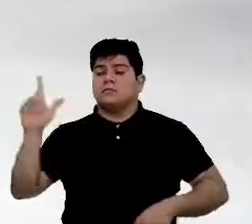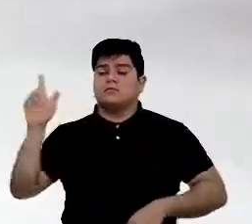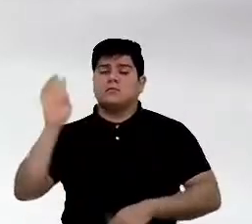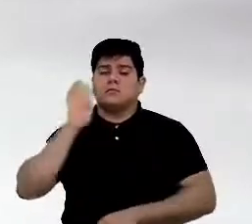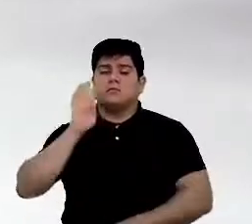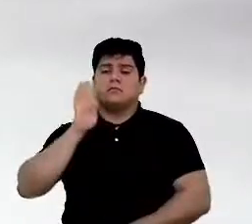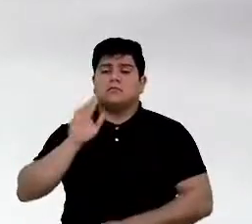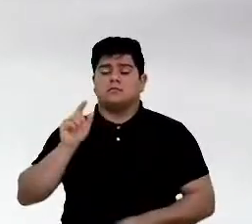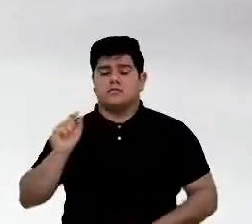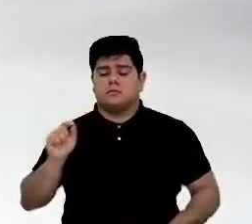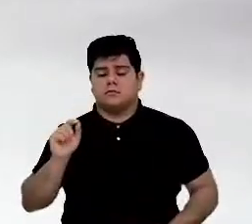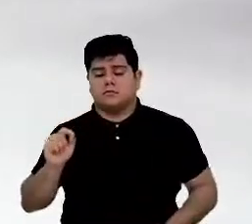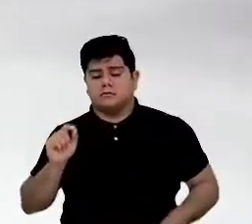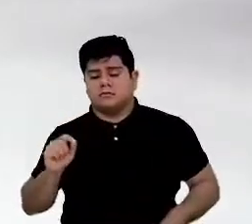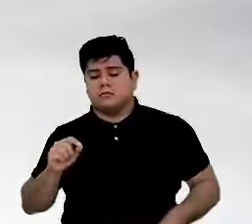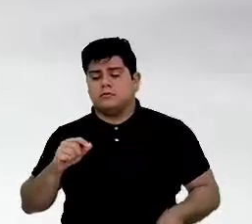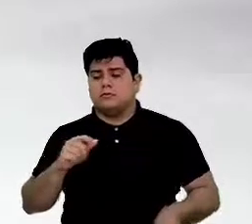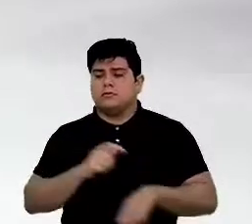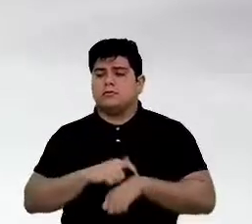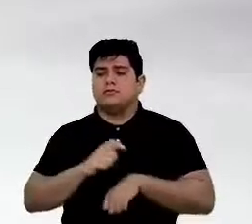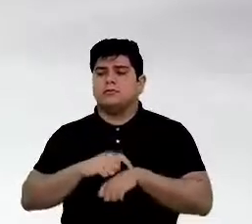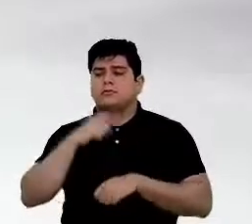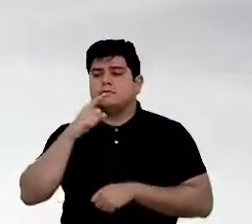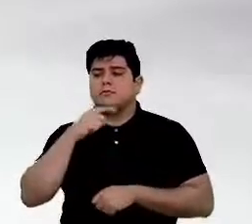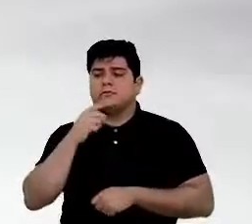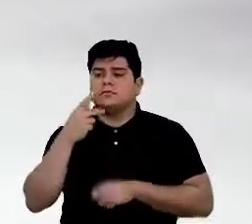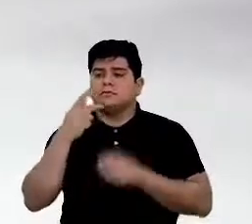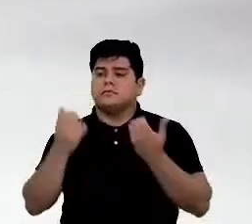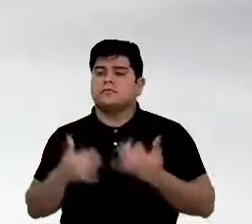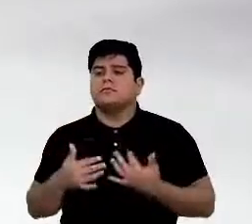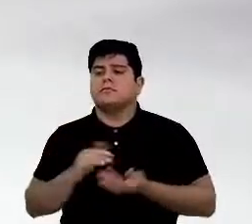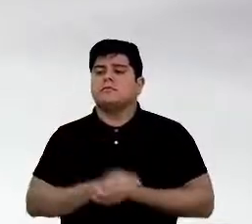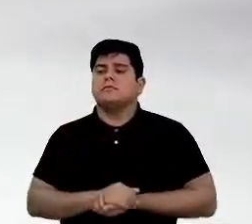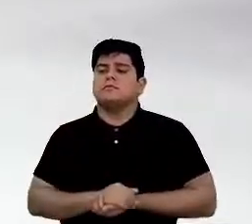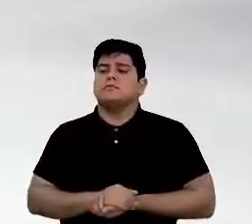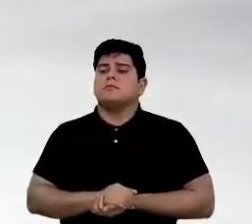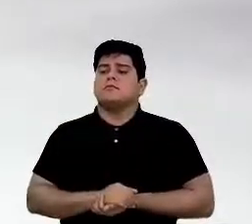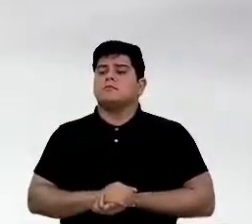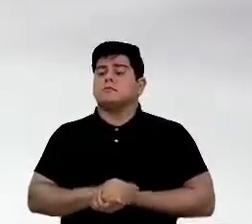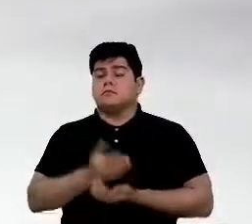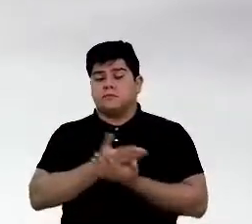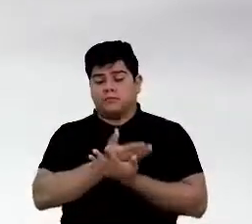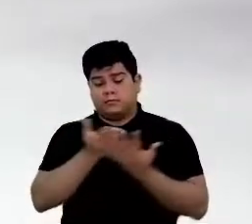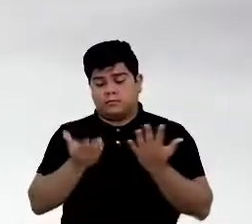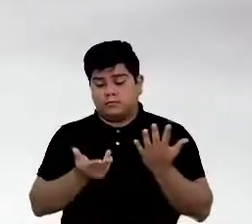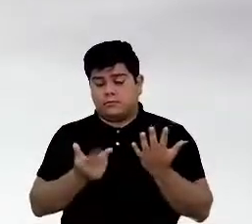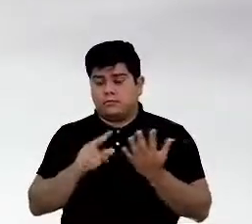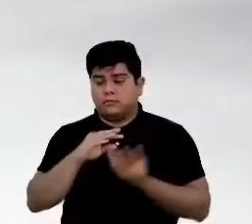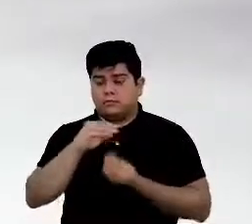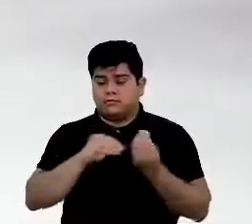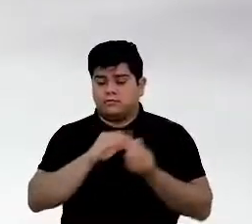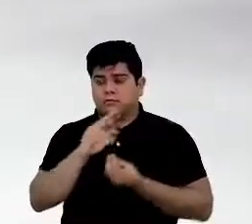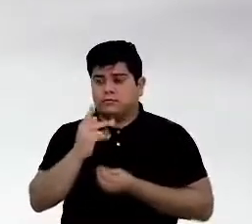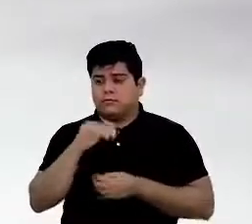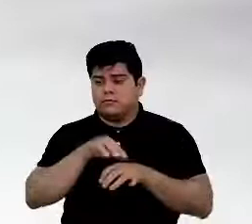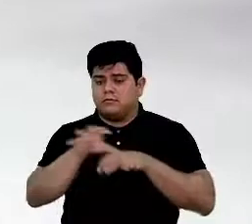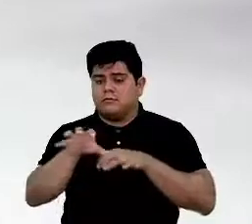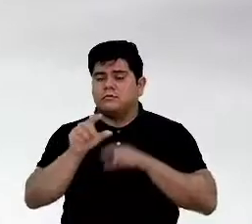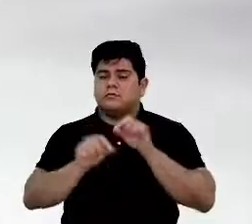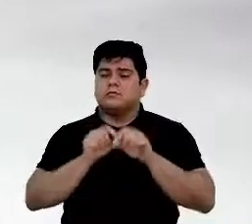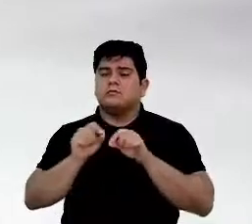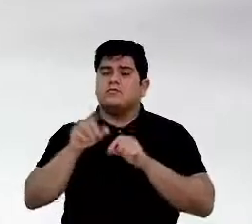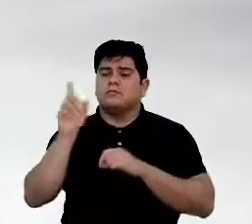interessante que não teve tempo a gente comentar e não era o tema, mas nesses procedimentos híbridos, eu acho que o desafio, Henrique, é a